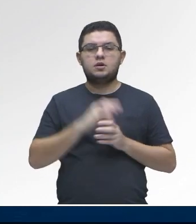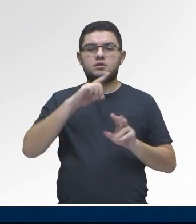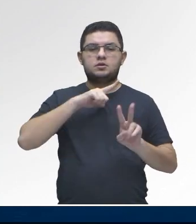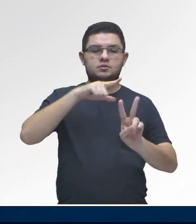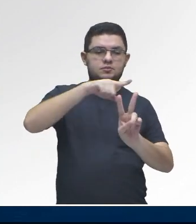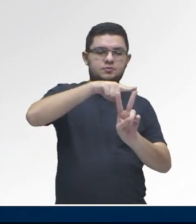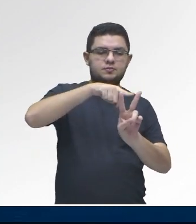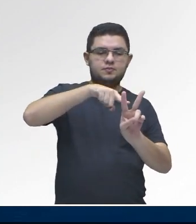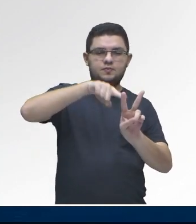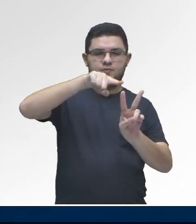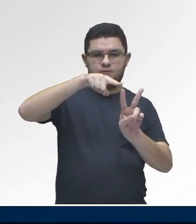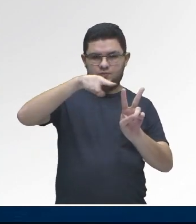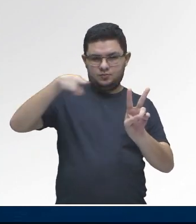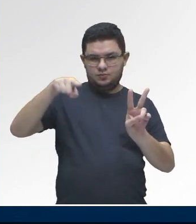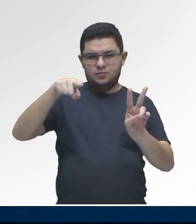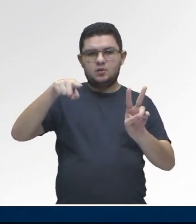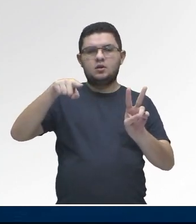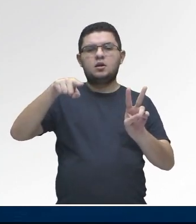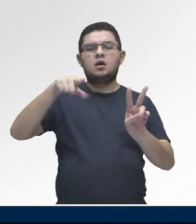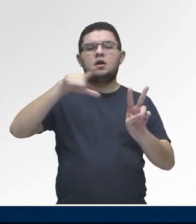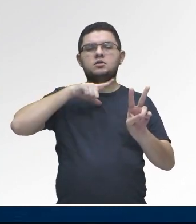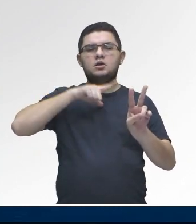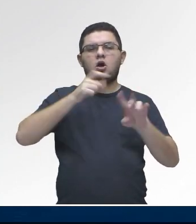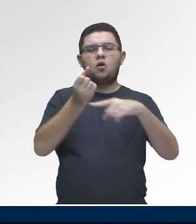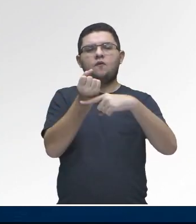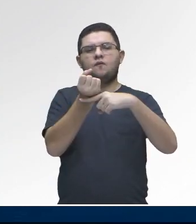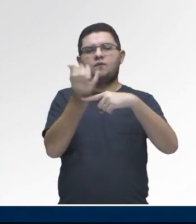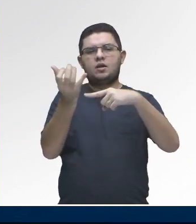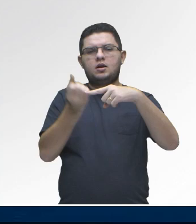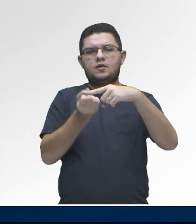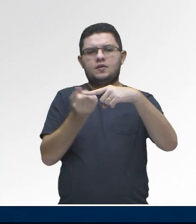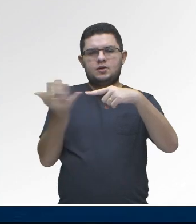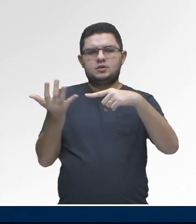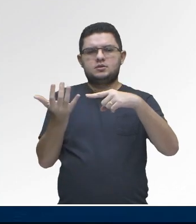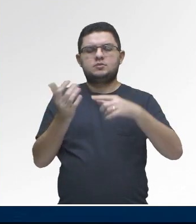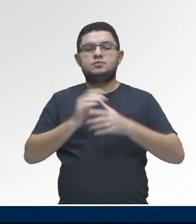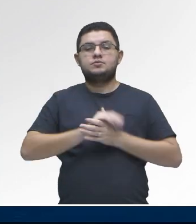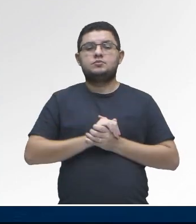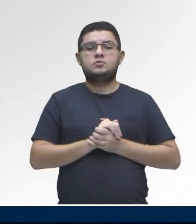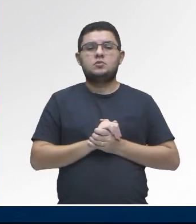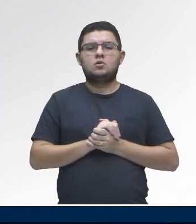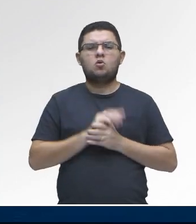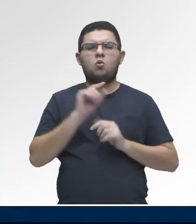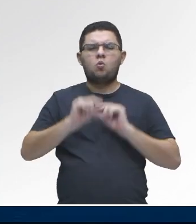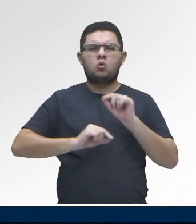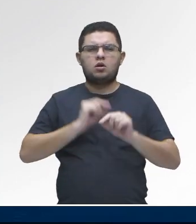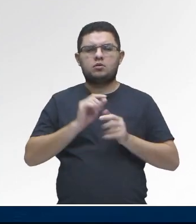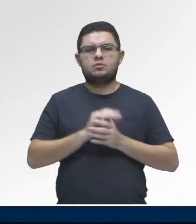é igual ao quociente de raízes, ou seja, a raiz